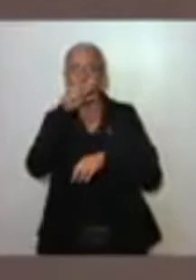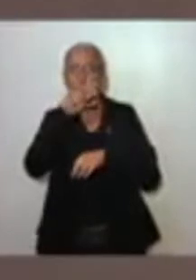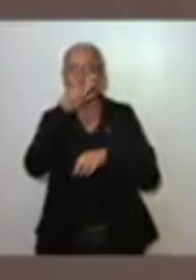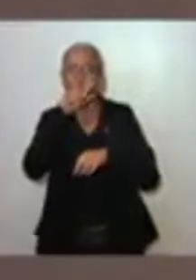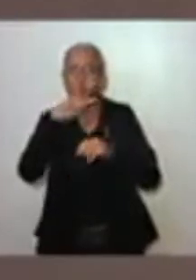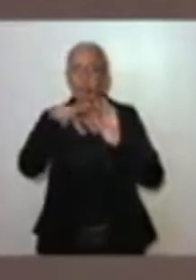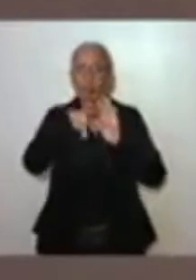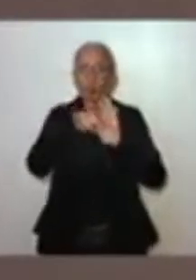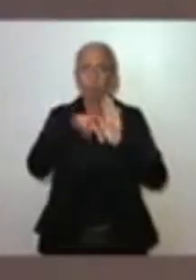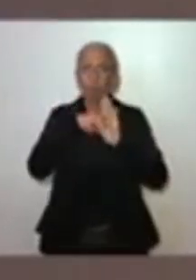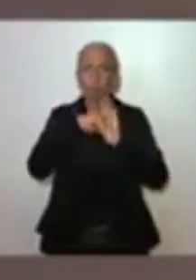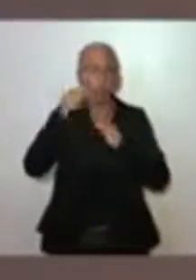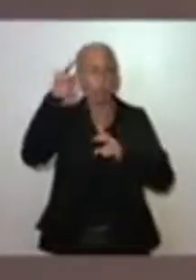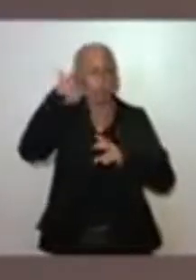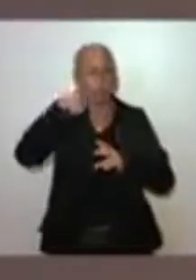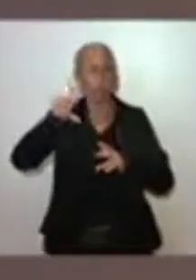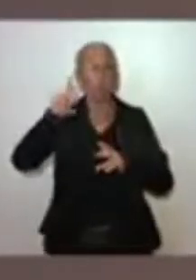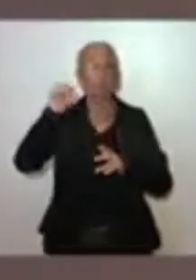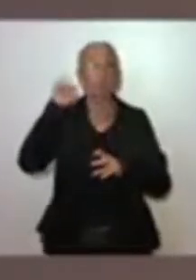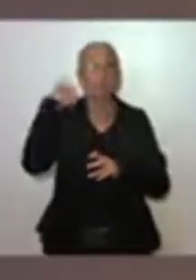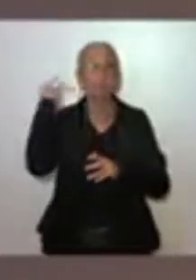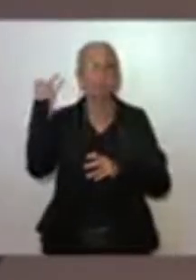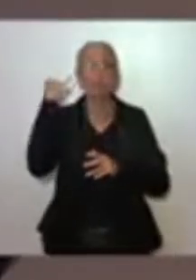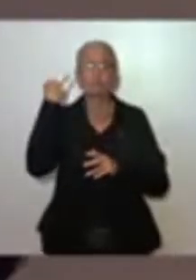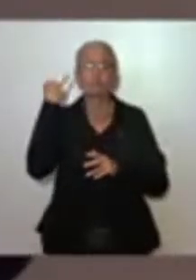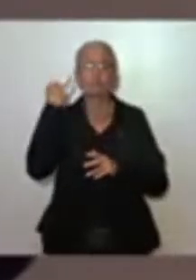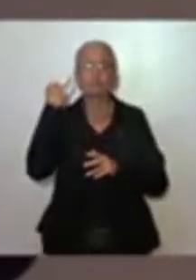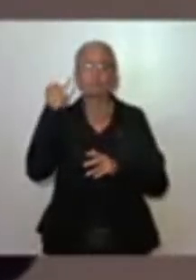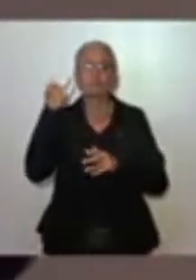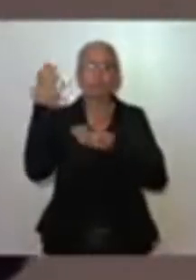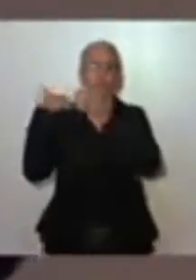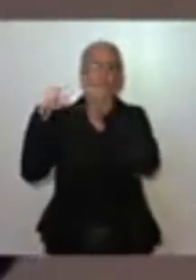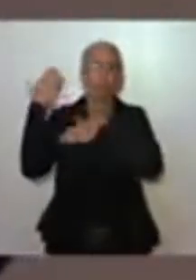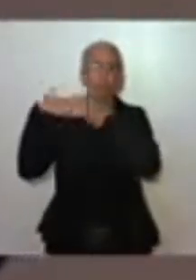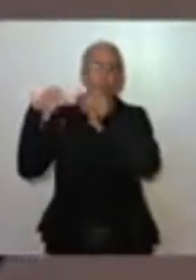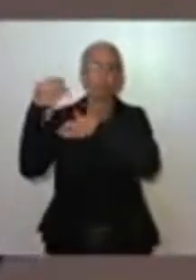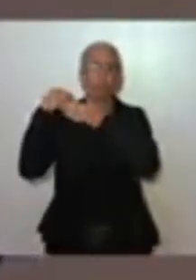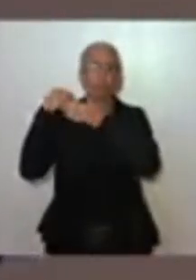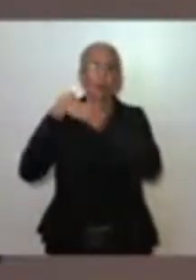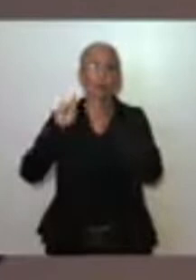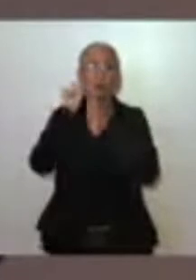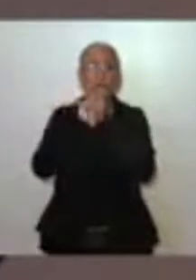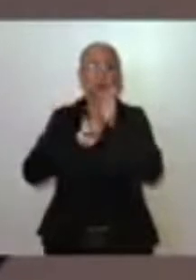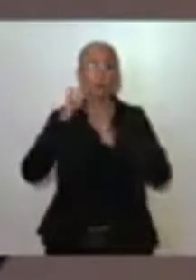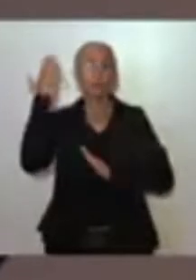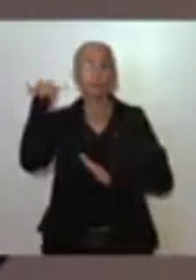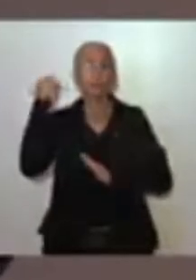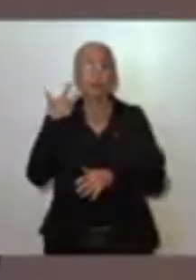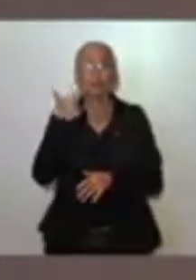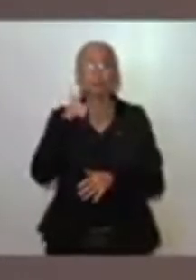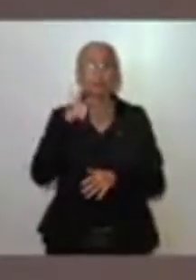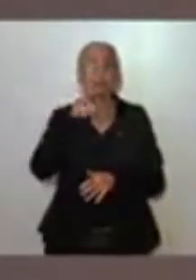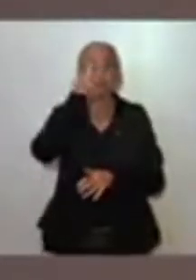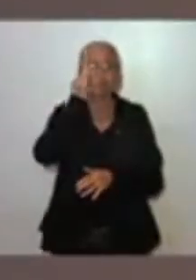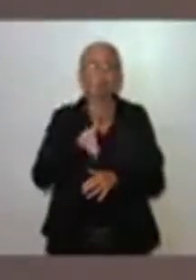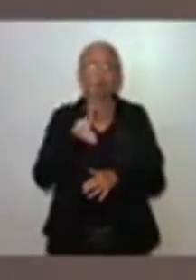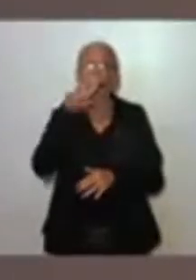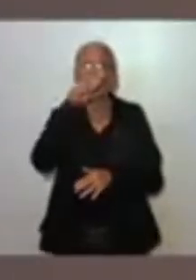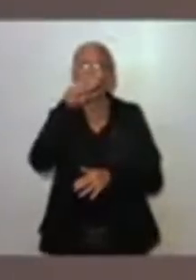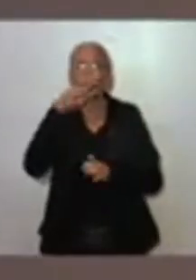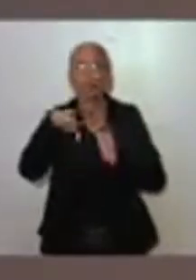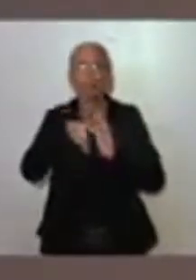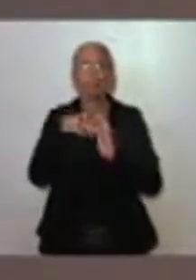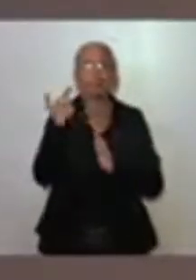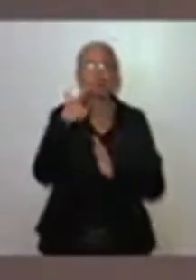é uma conquista importante até pouco tempo no século passado as pessoas não tinham direito de participar